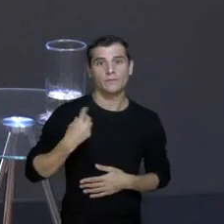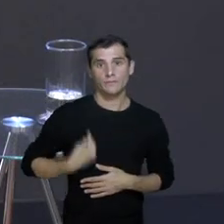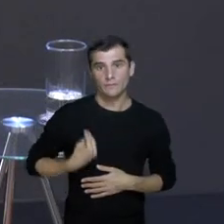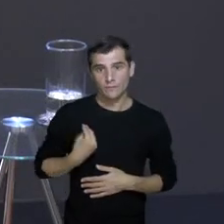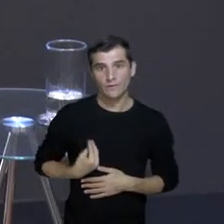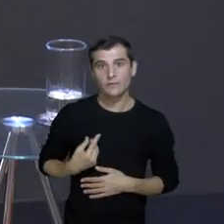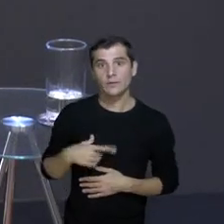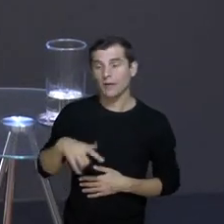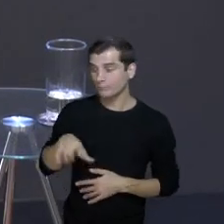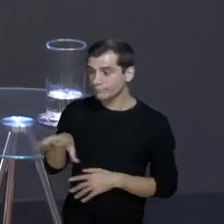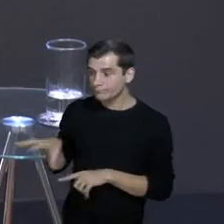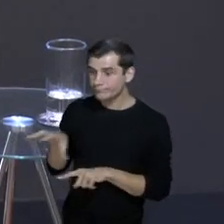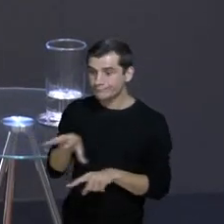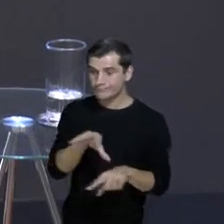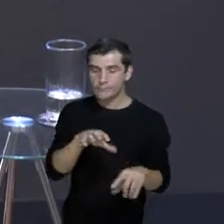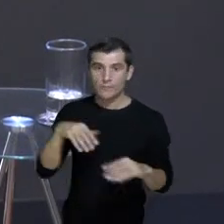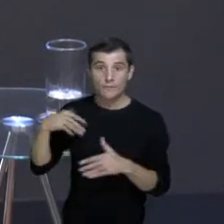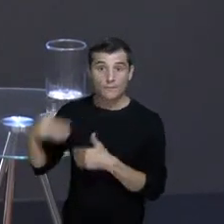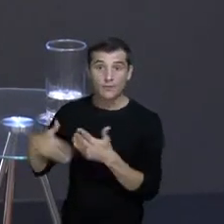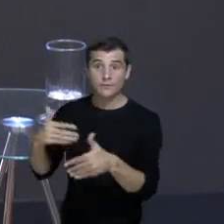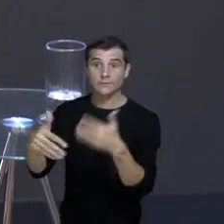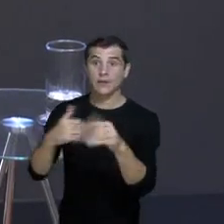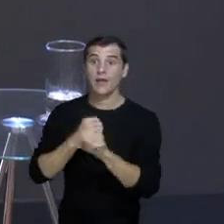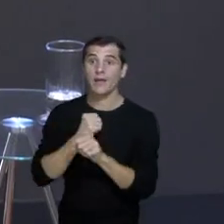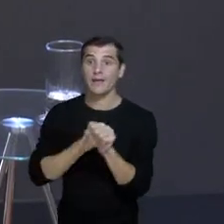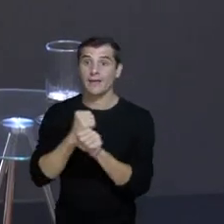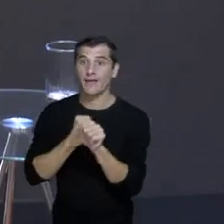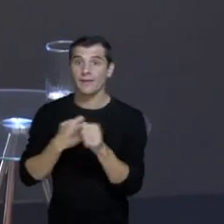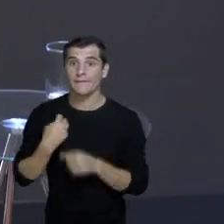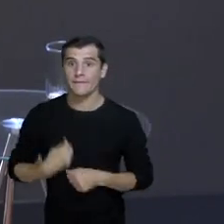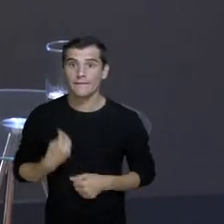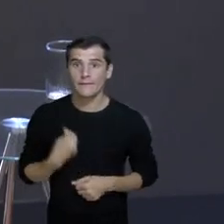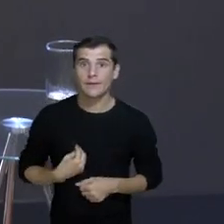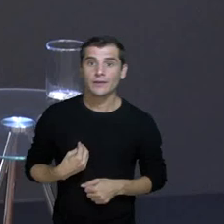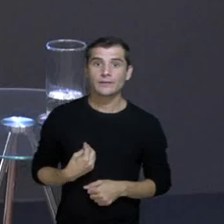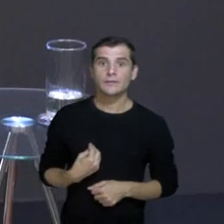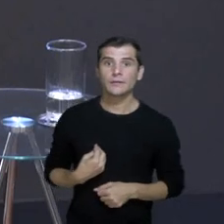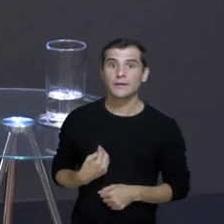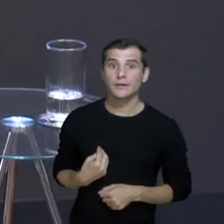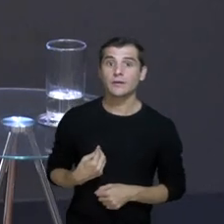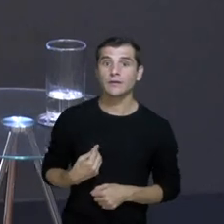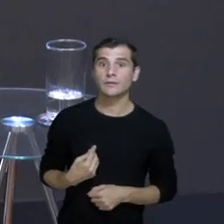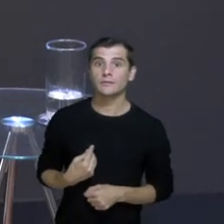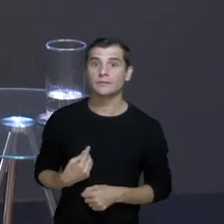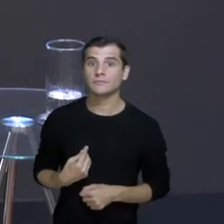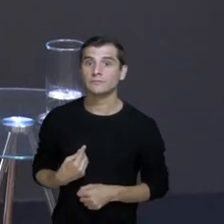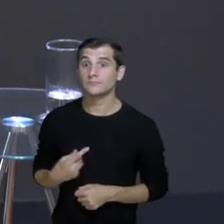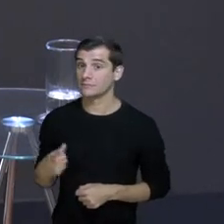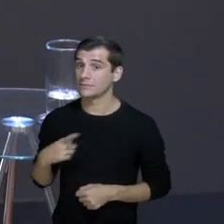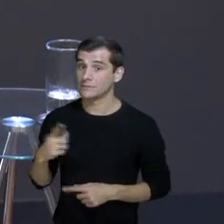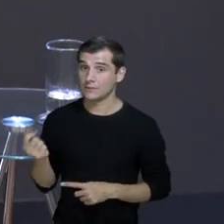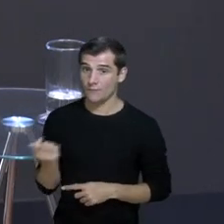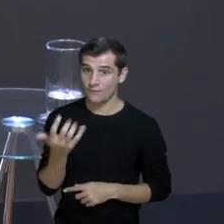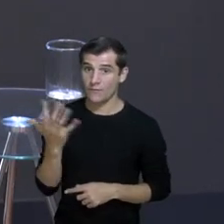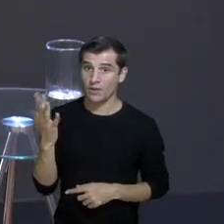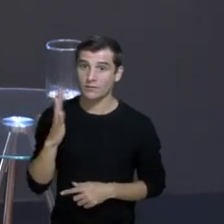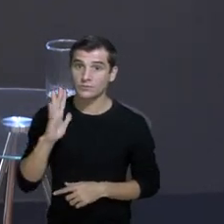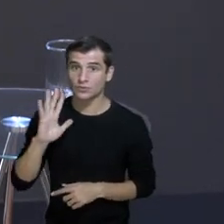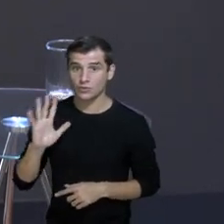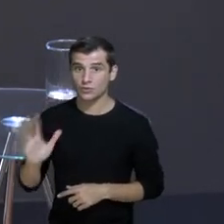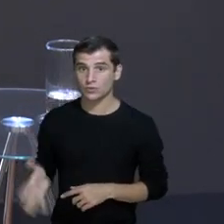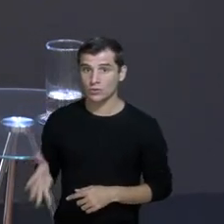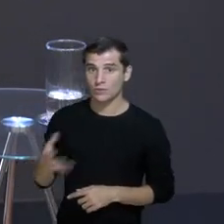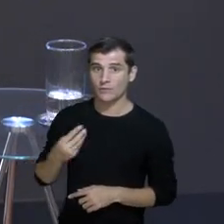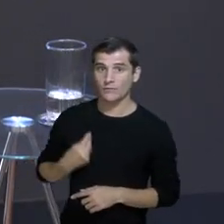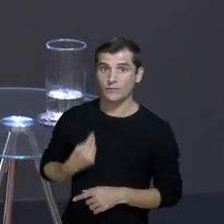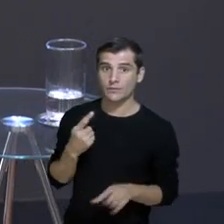desses processo ao longo dos anos eu não preciso dizer nem quantas vezes nem Qual